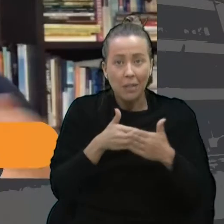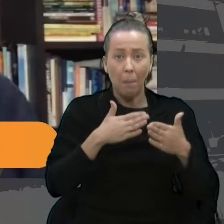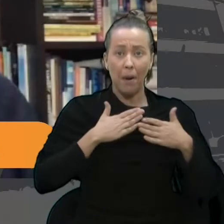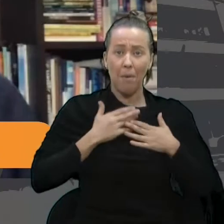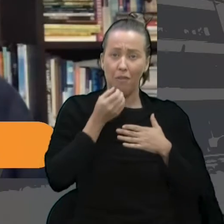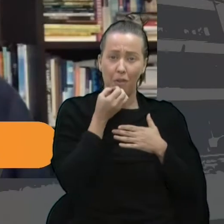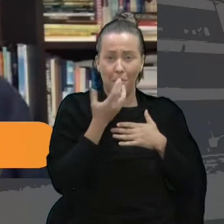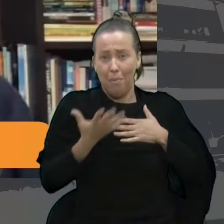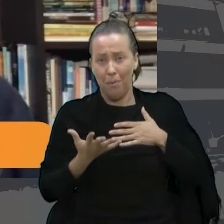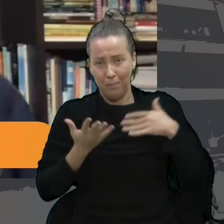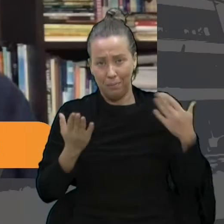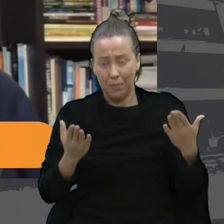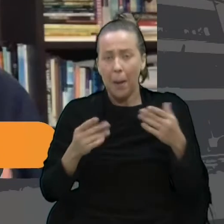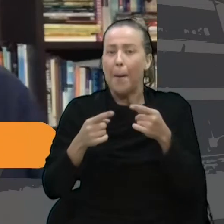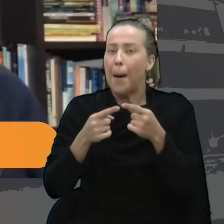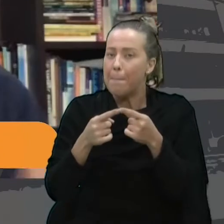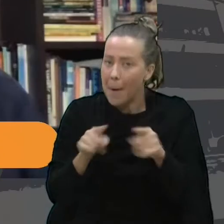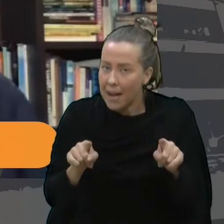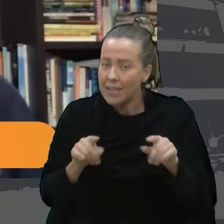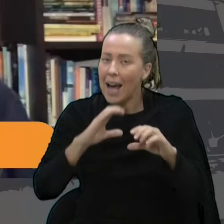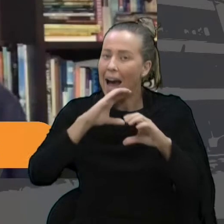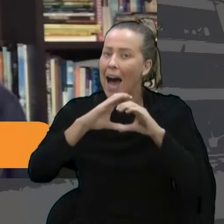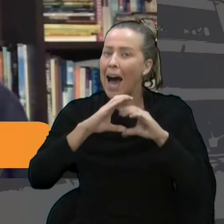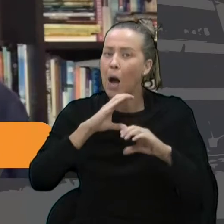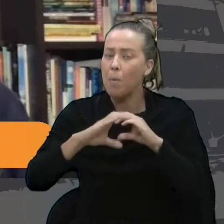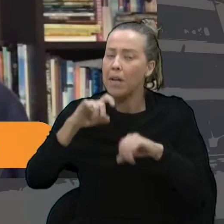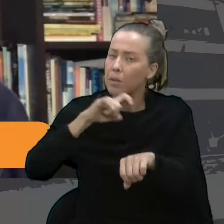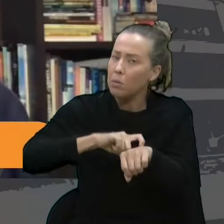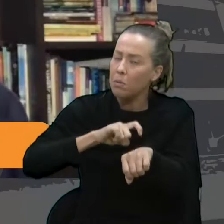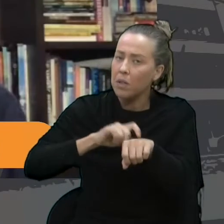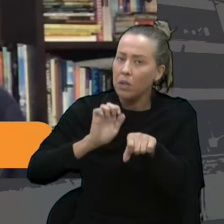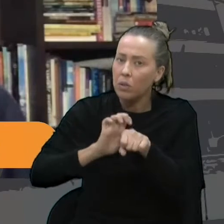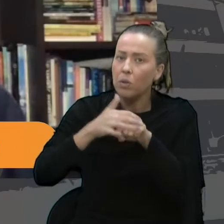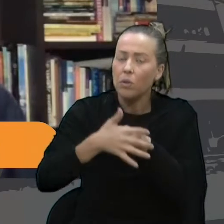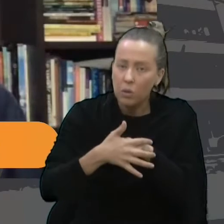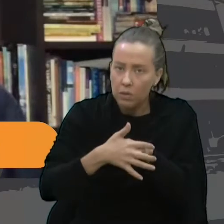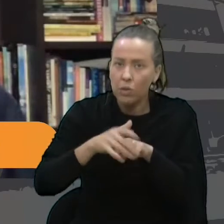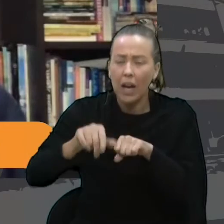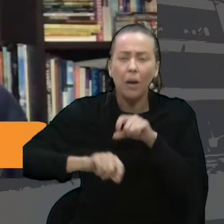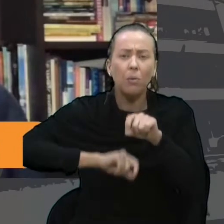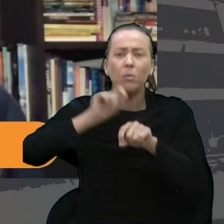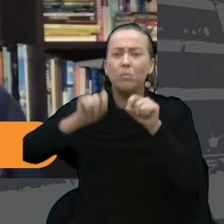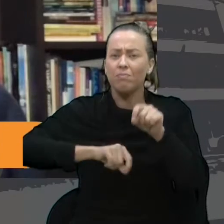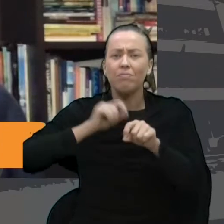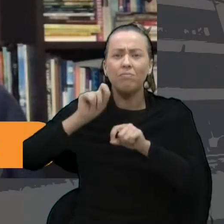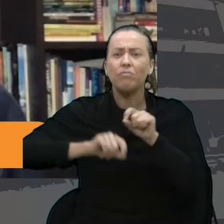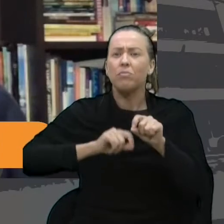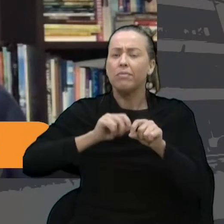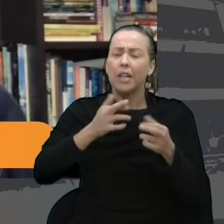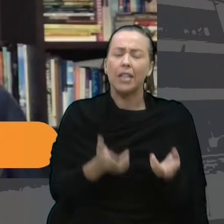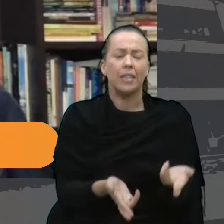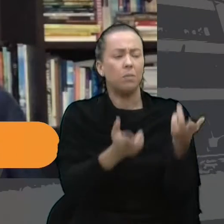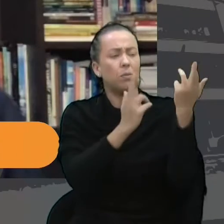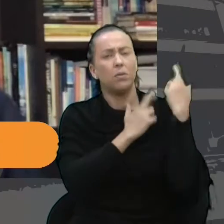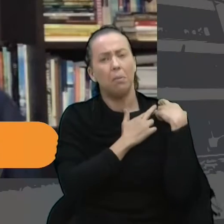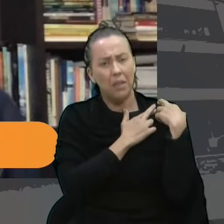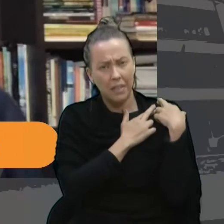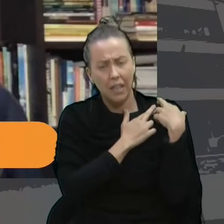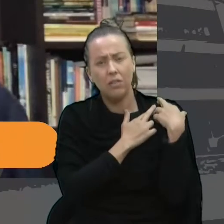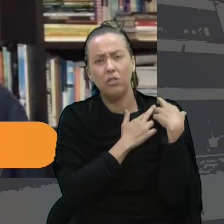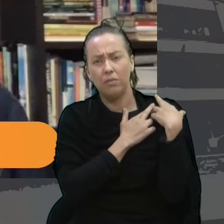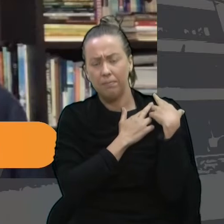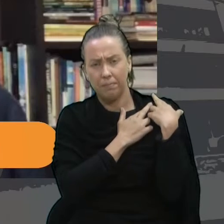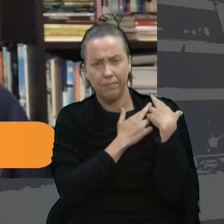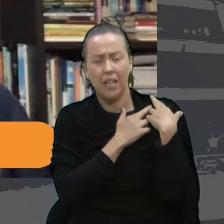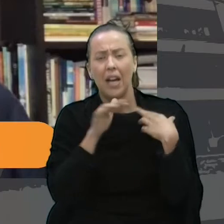Bom, agora, quanto à comunicação em época de pandemia. É uma tremenda responsabilidade.